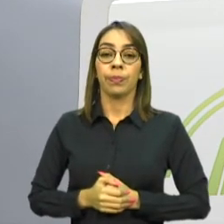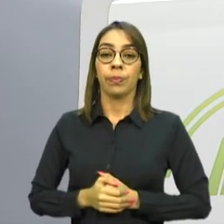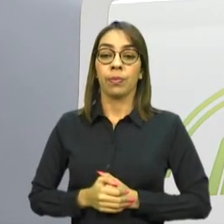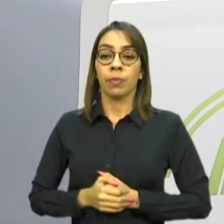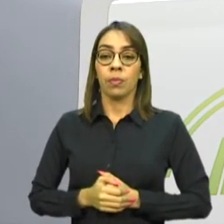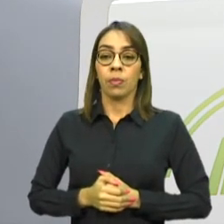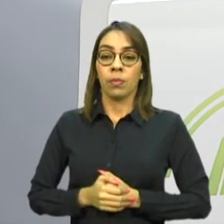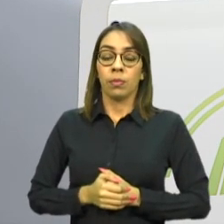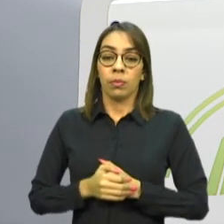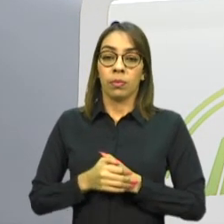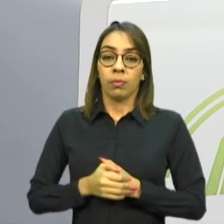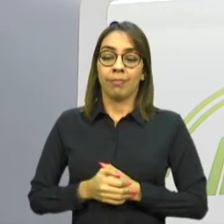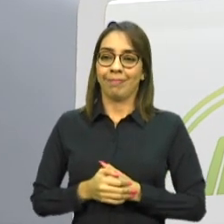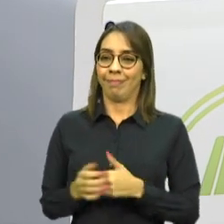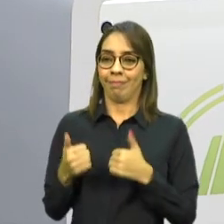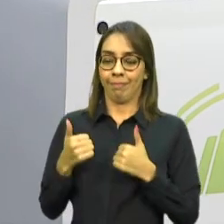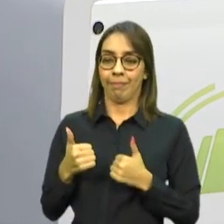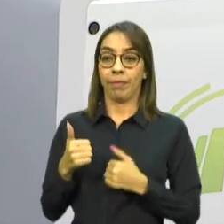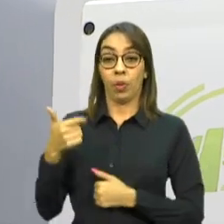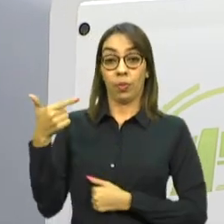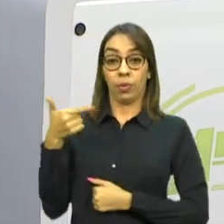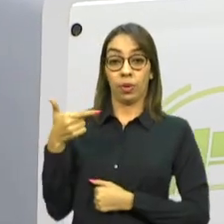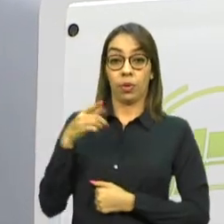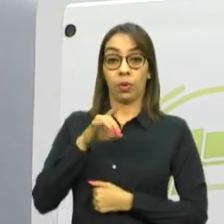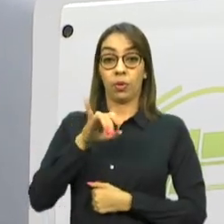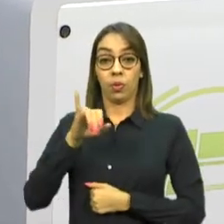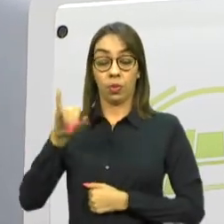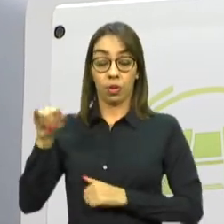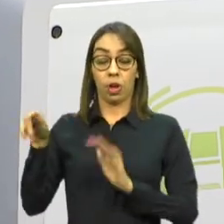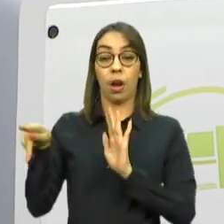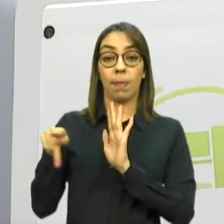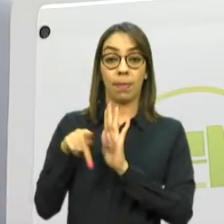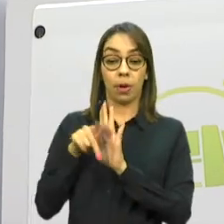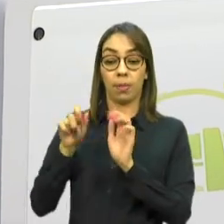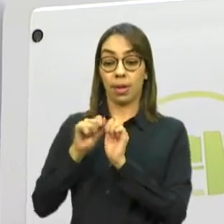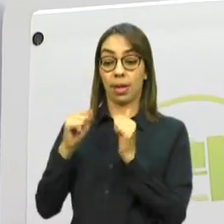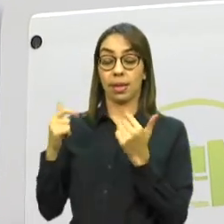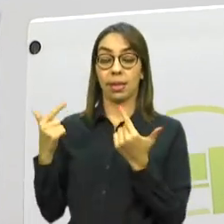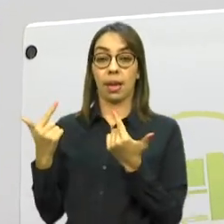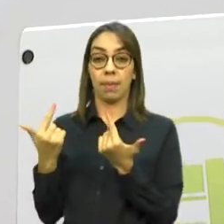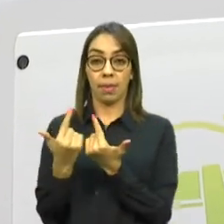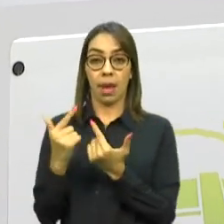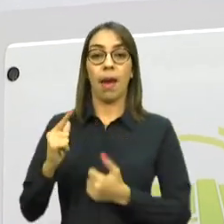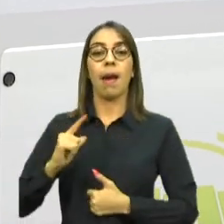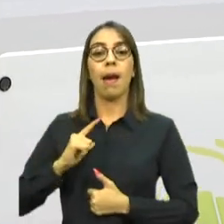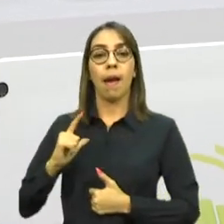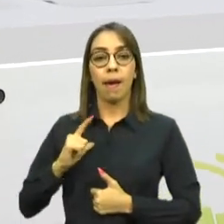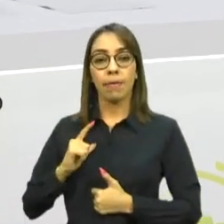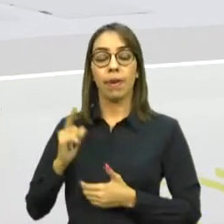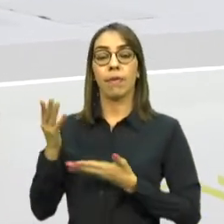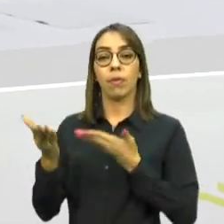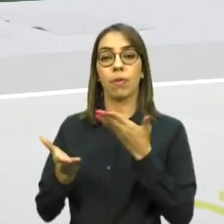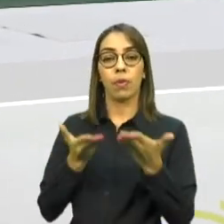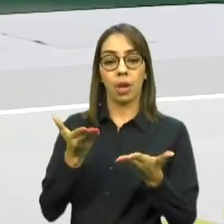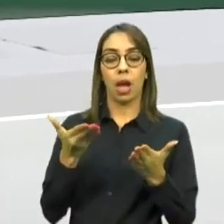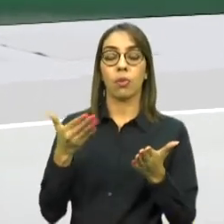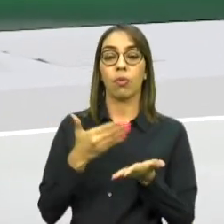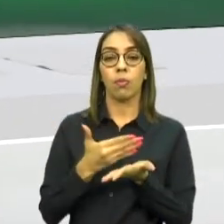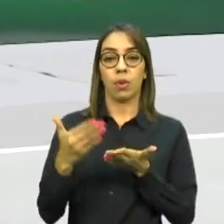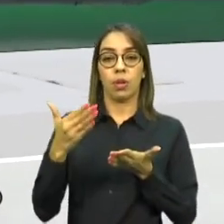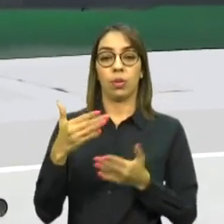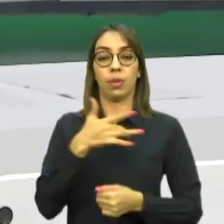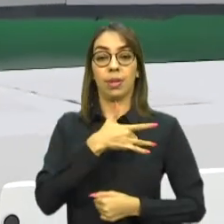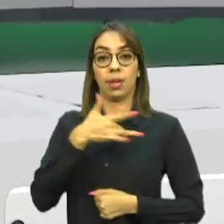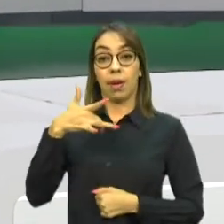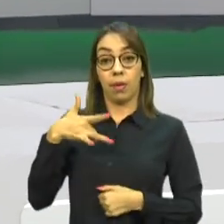É isso aí. O segundo dia de serviços da Assembleia Itinerante começou com trabalhos do Departamento de Saúde e Assistência Social